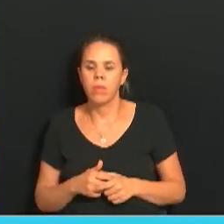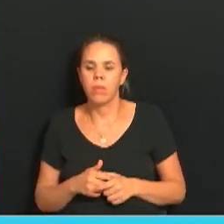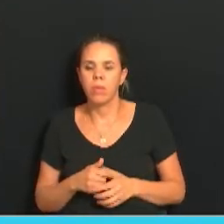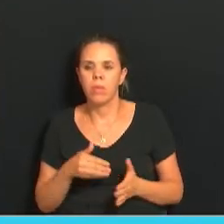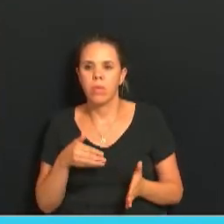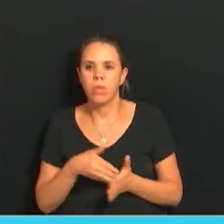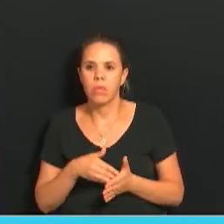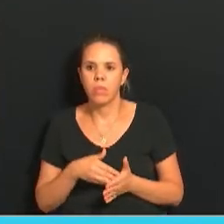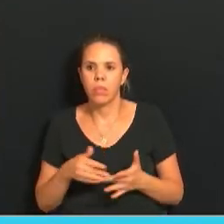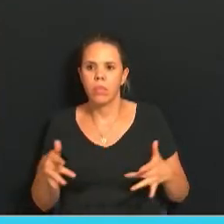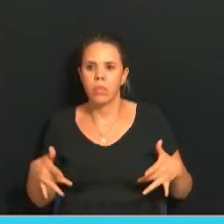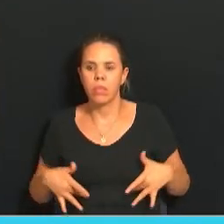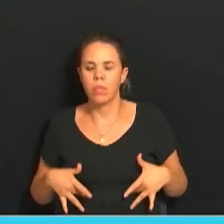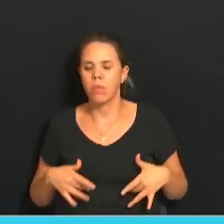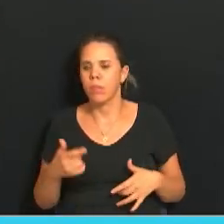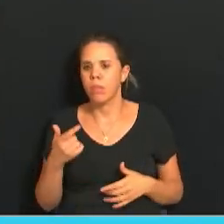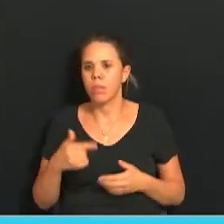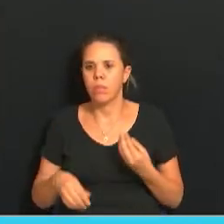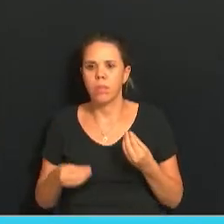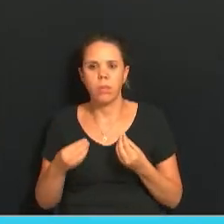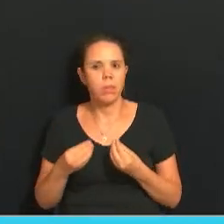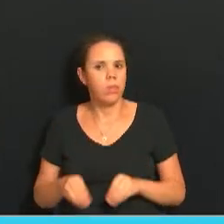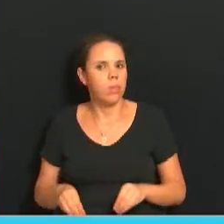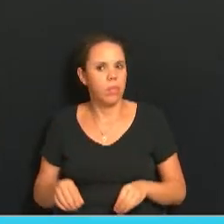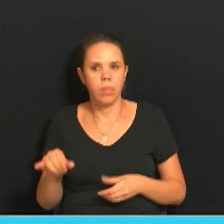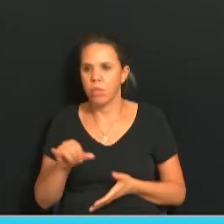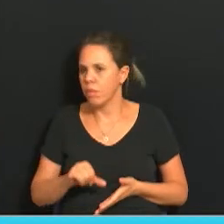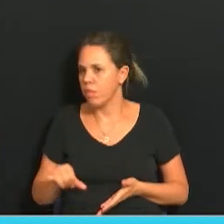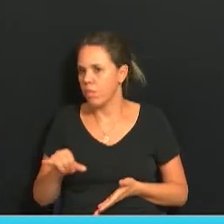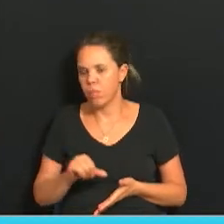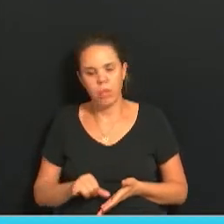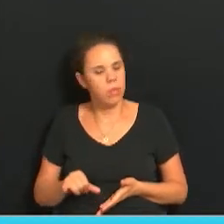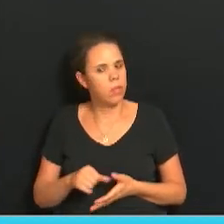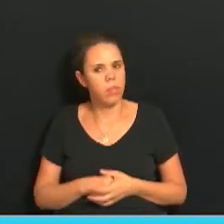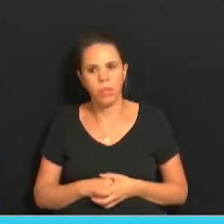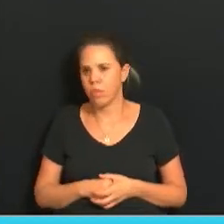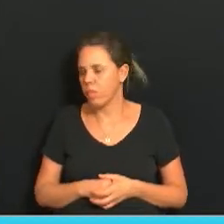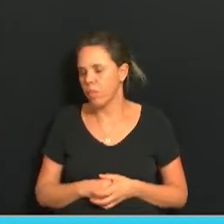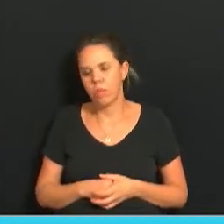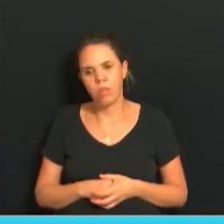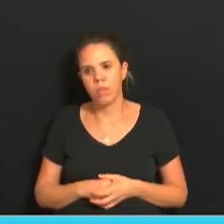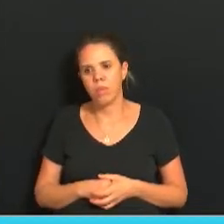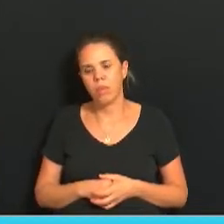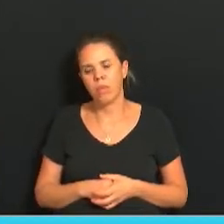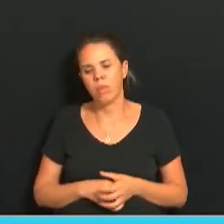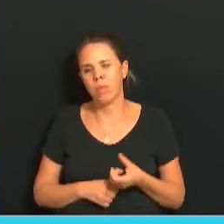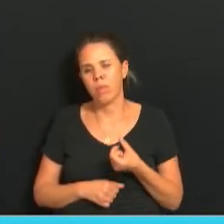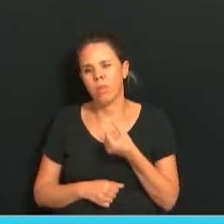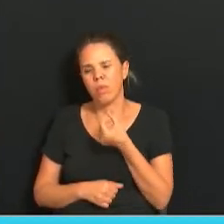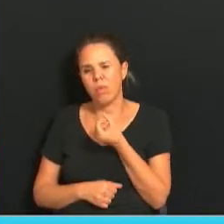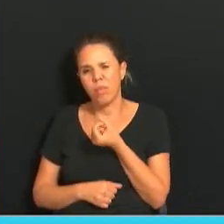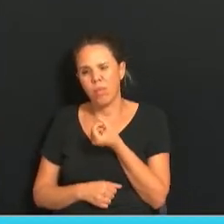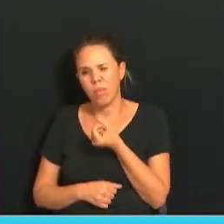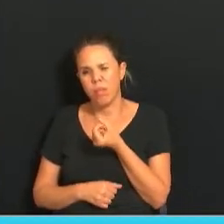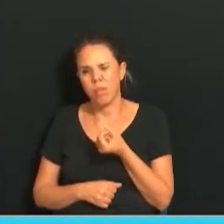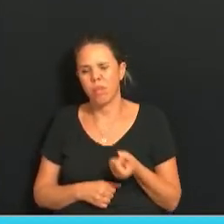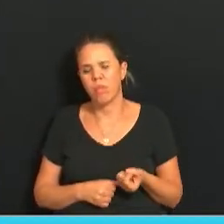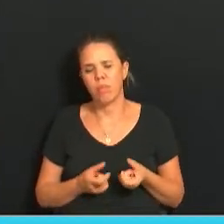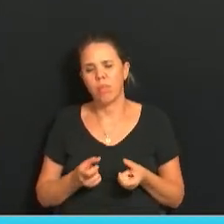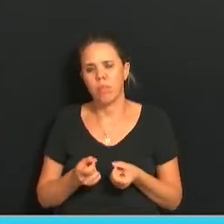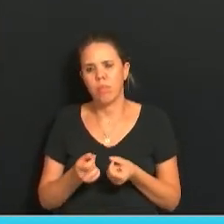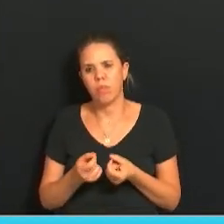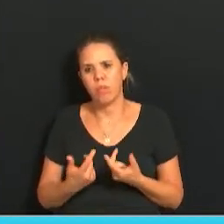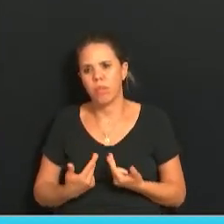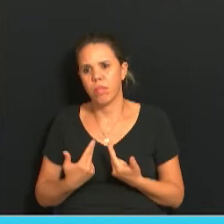ao rim, que não compromete gordura, que não compromete a cápsula renal, que está bem pequenininho, não é? A cirurgia